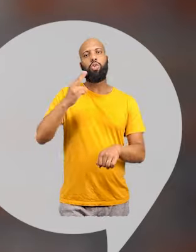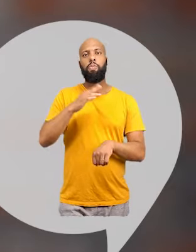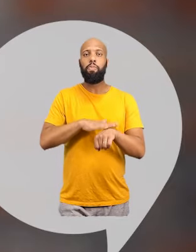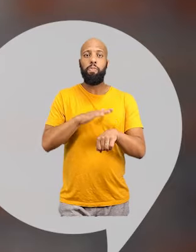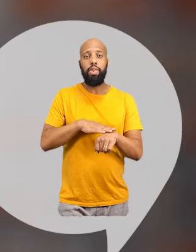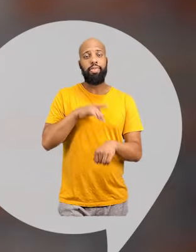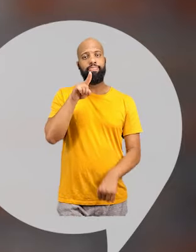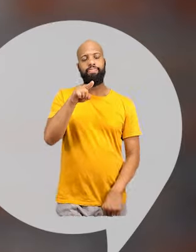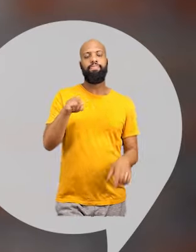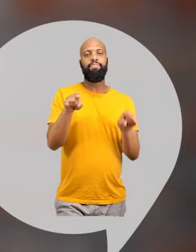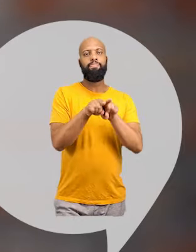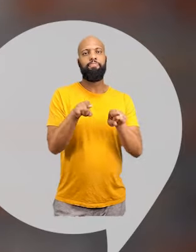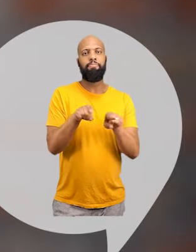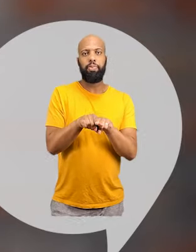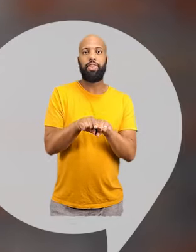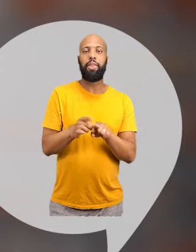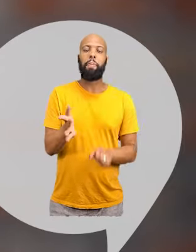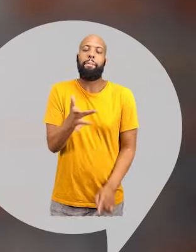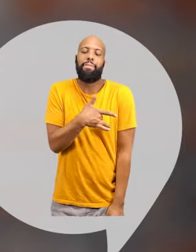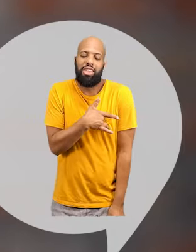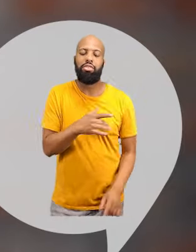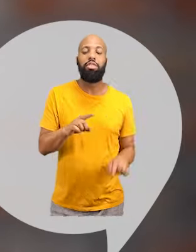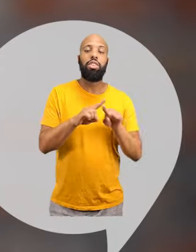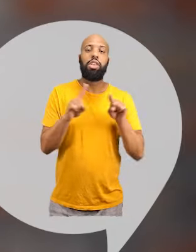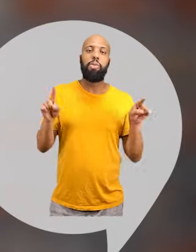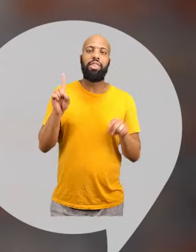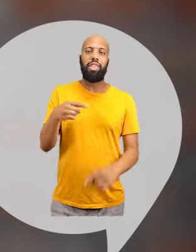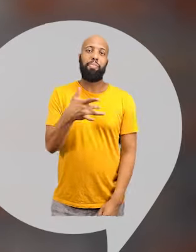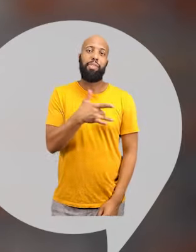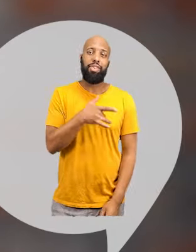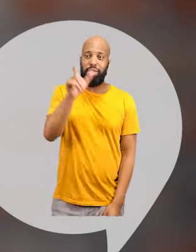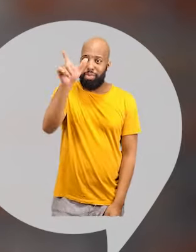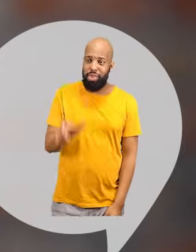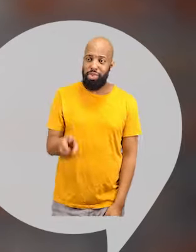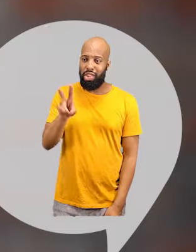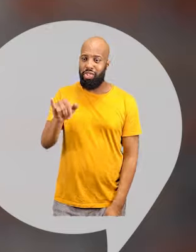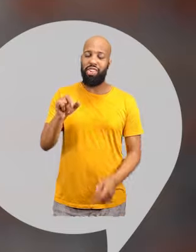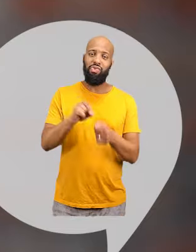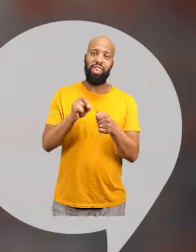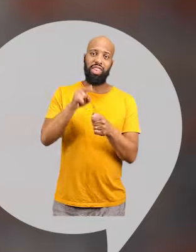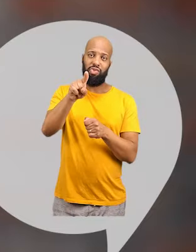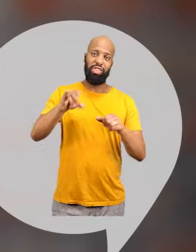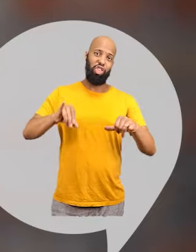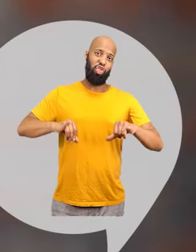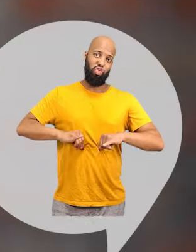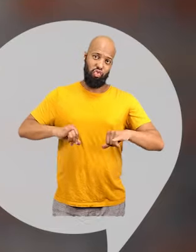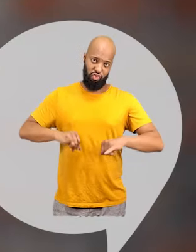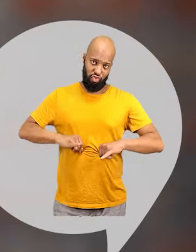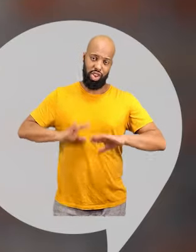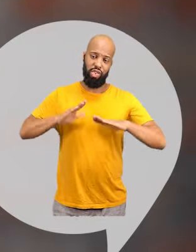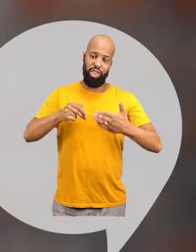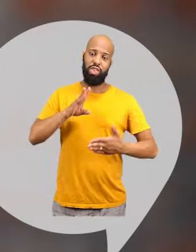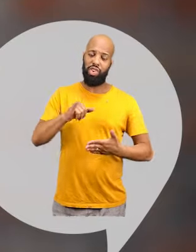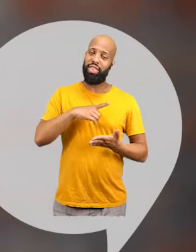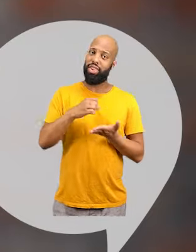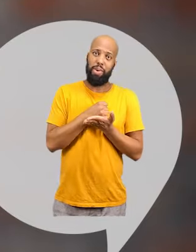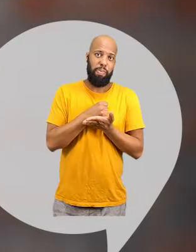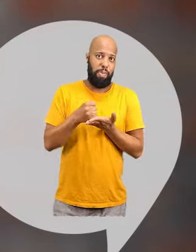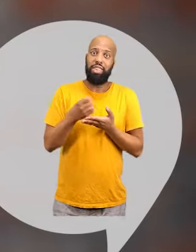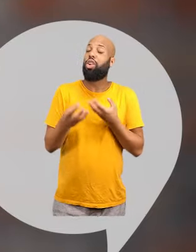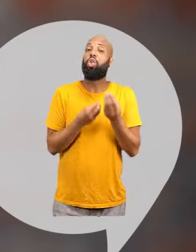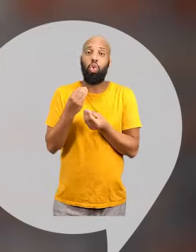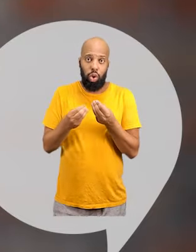o momento que você tá apaixonadinho mas apaixonado por uma pessoa que vai te machucar tudo sabe e você vai ter que passar por